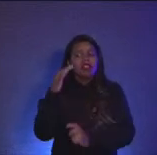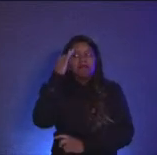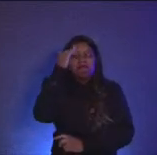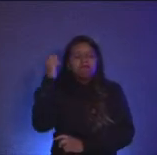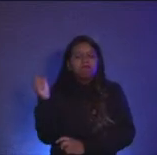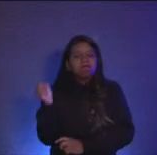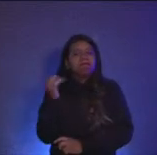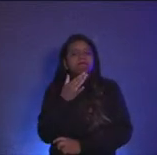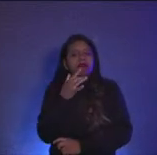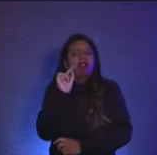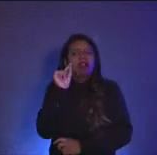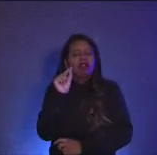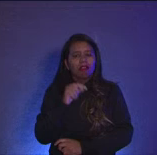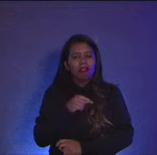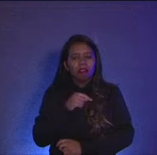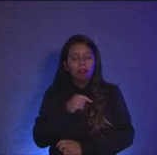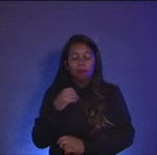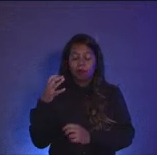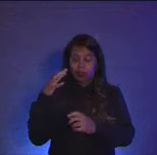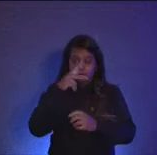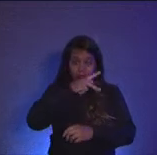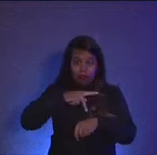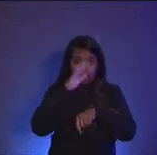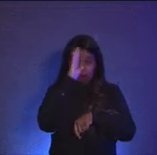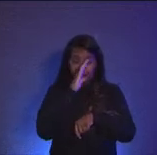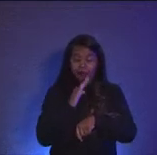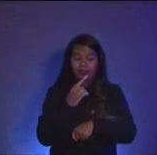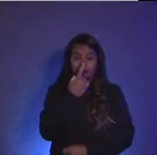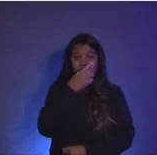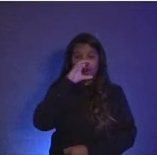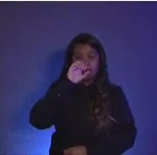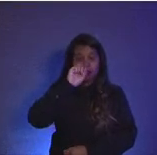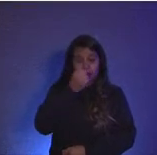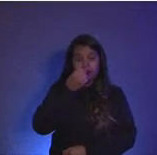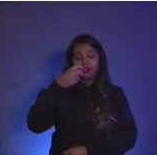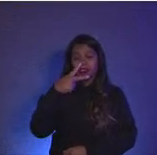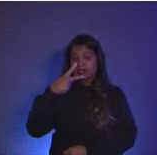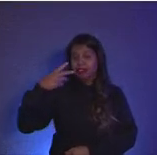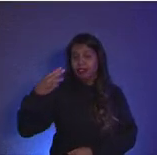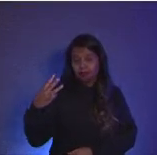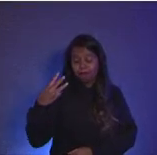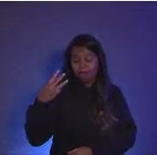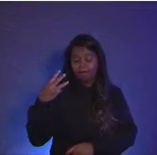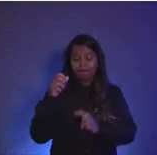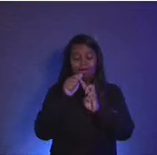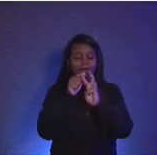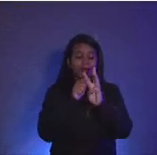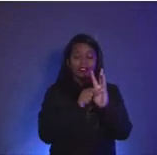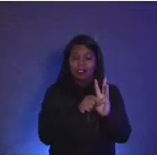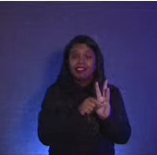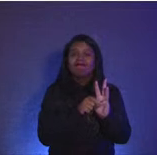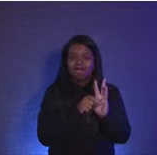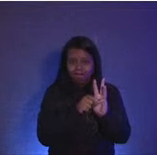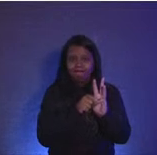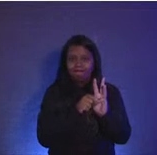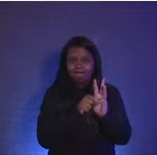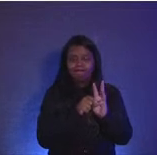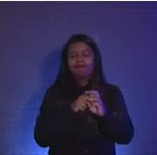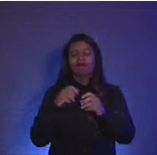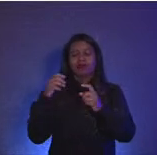no Brasil, o número de aborto legal é muito pequeno, né? 1.823 procedimentos em 13 meses. Desses